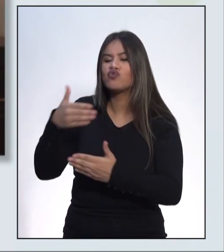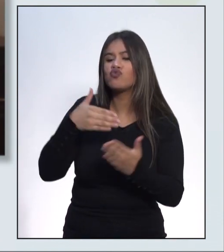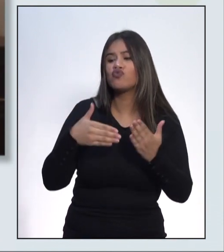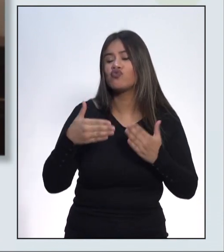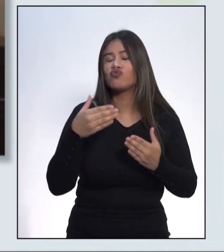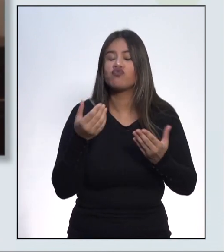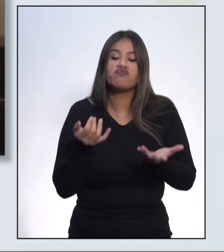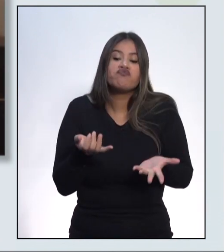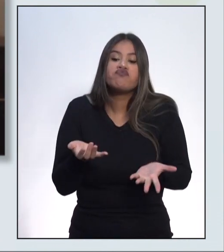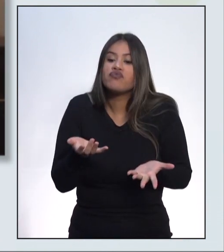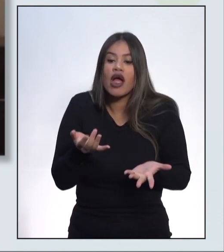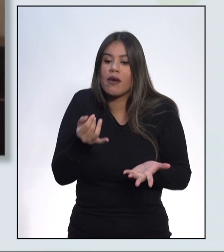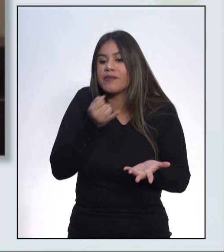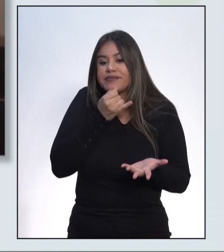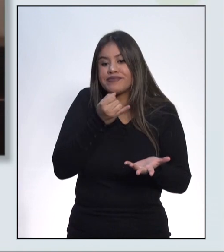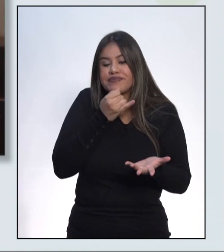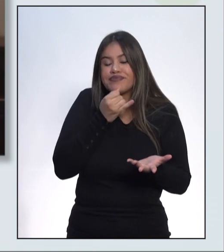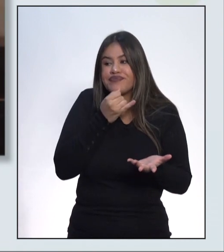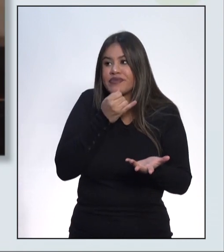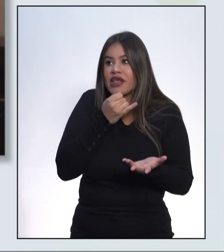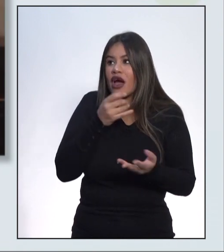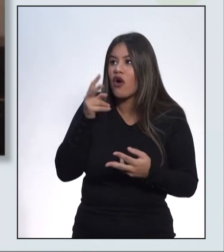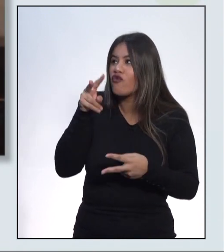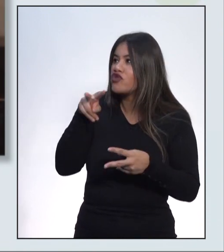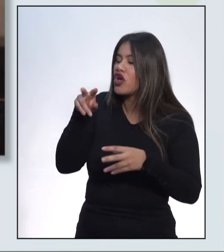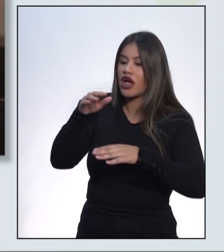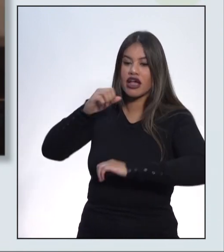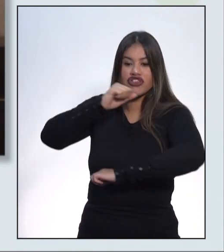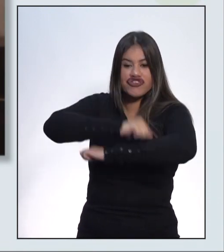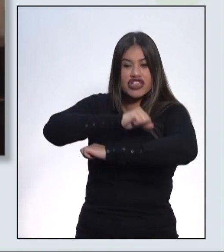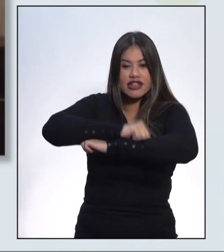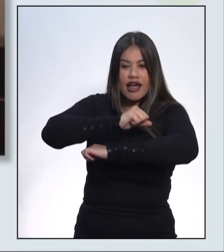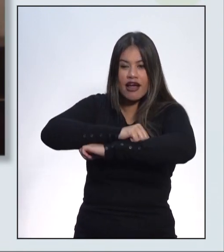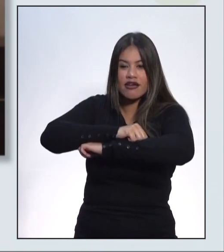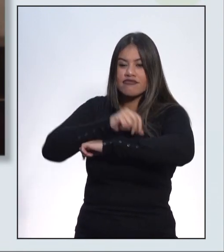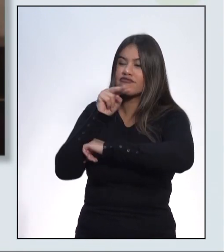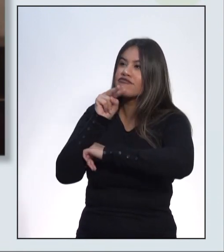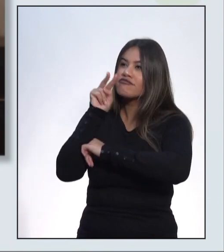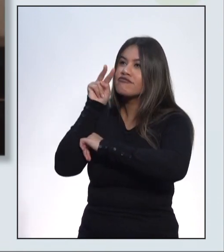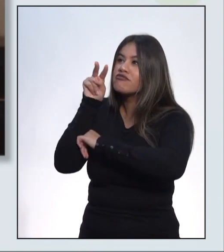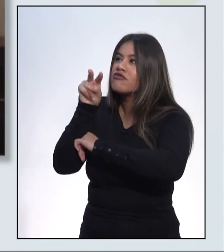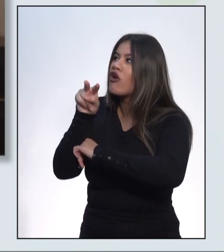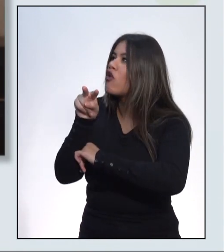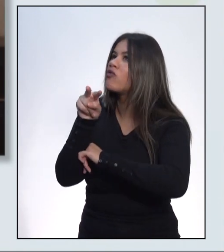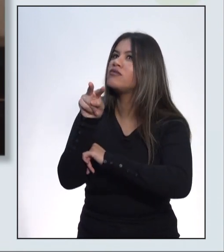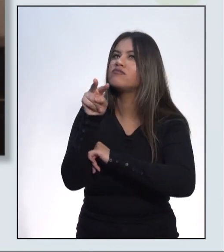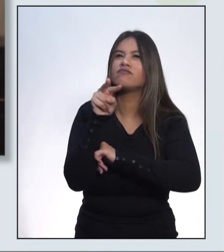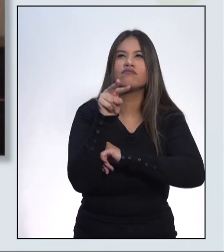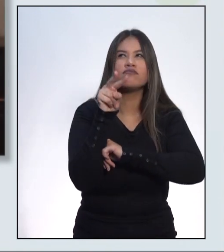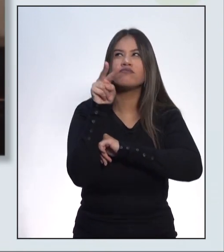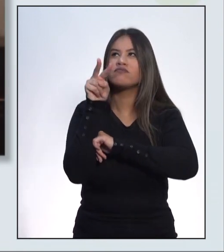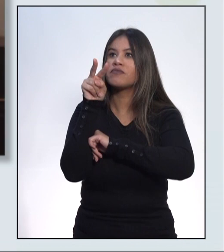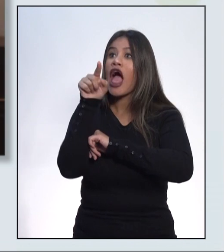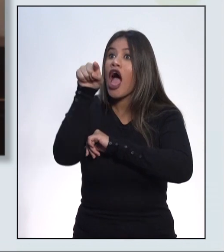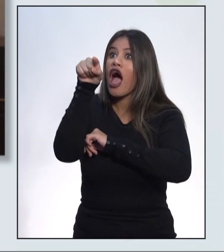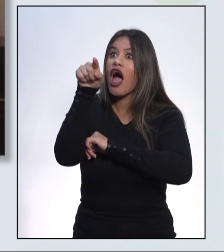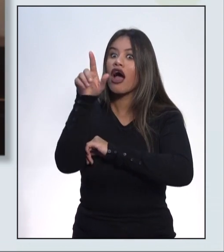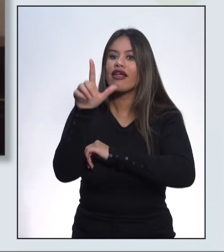Por exemplo, quando você olha para fora pela janela, tem alguma coisa que chama mais a sua